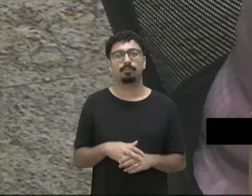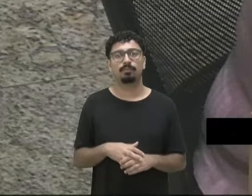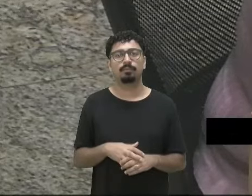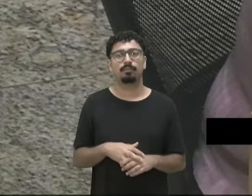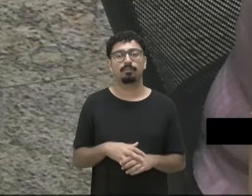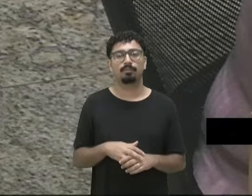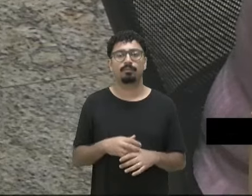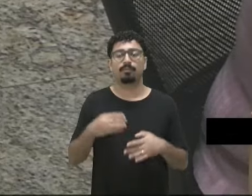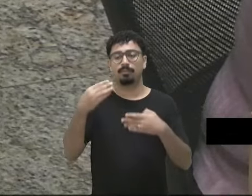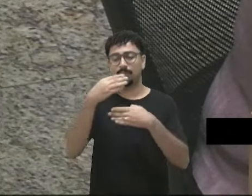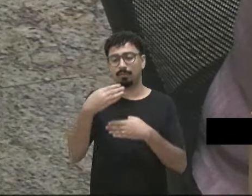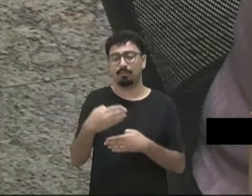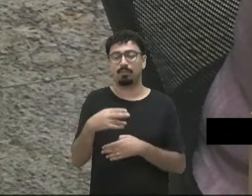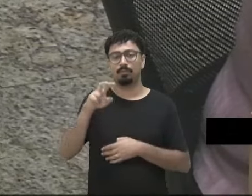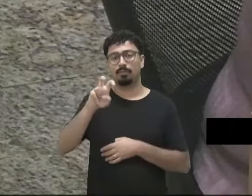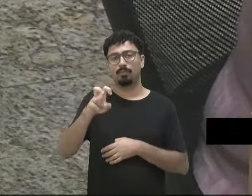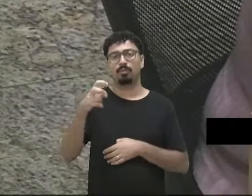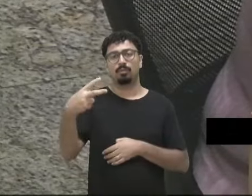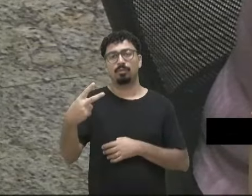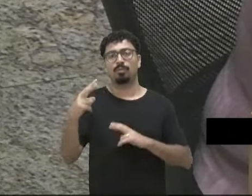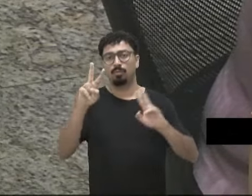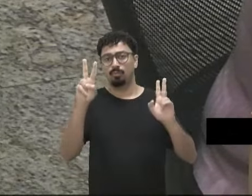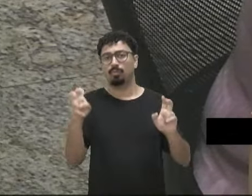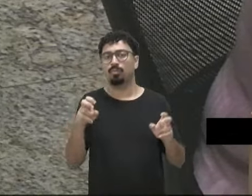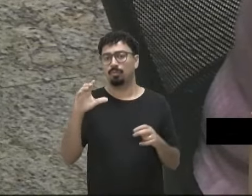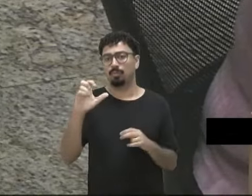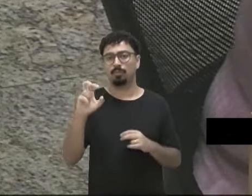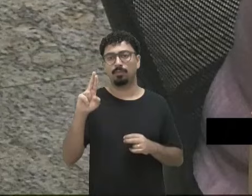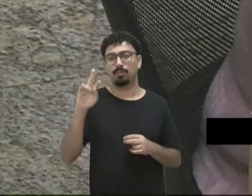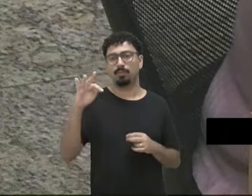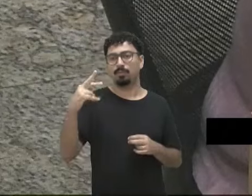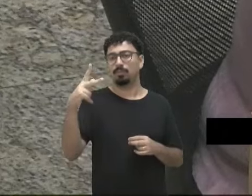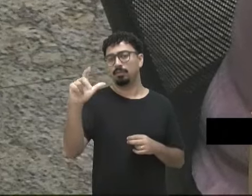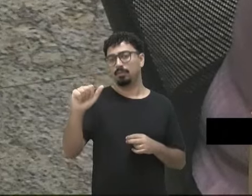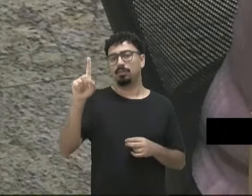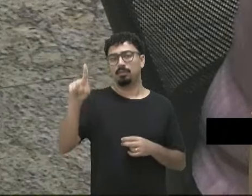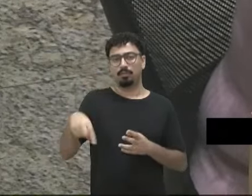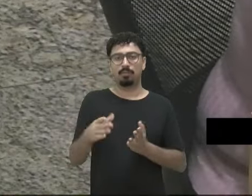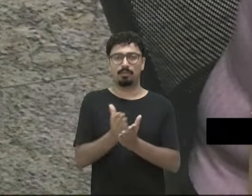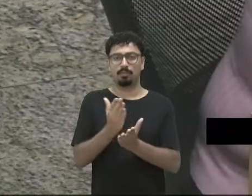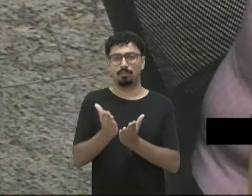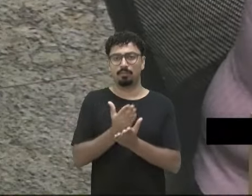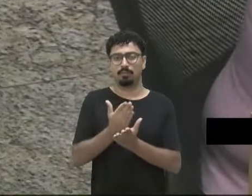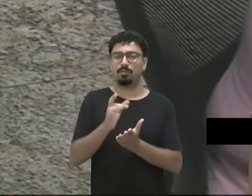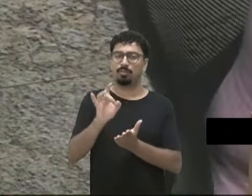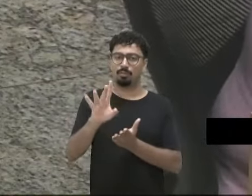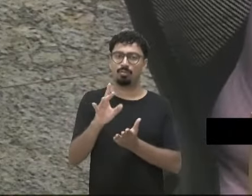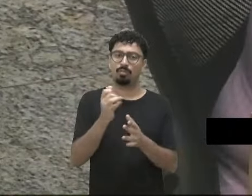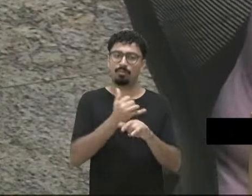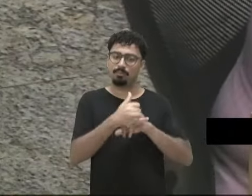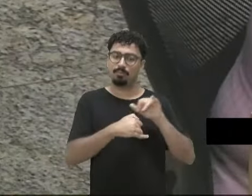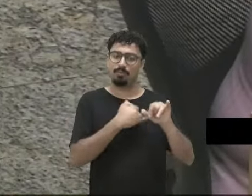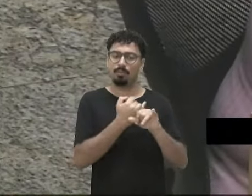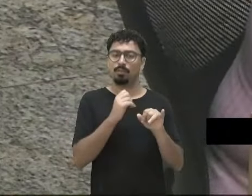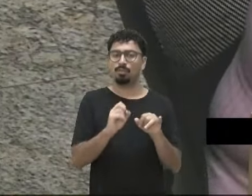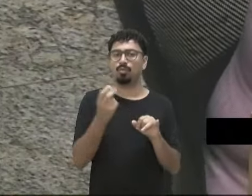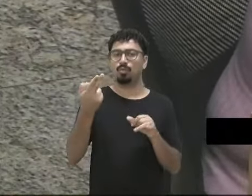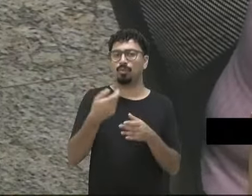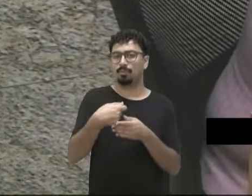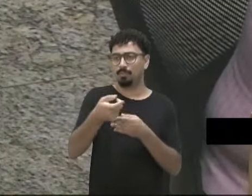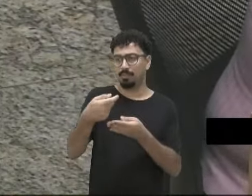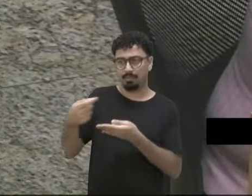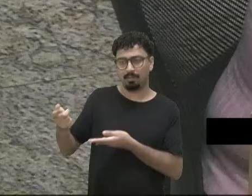No slide 52, sobre a cartilha, essa cartilha, ela está só online ou ela foi